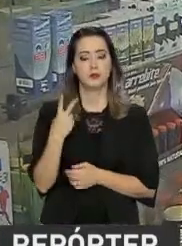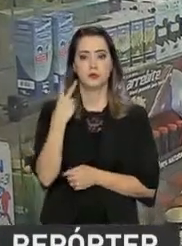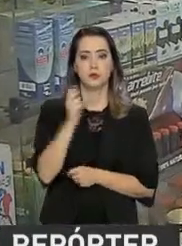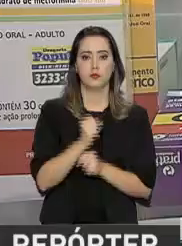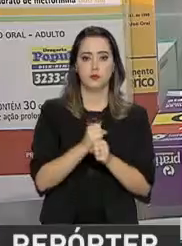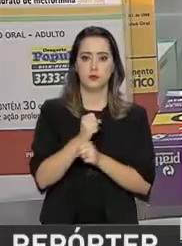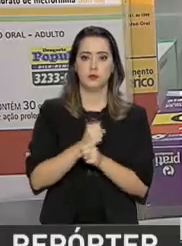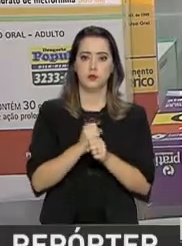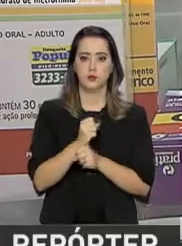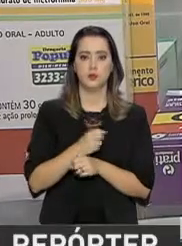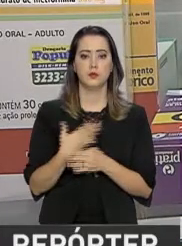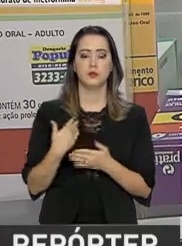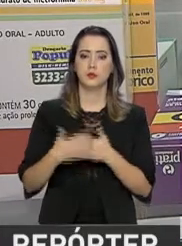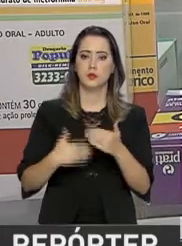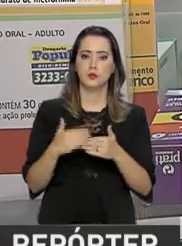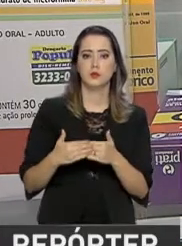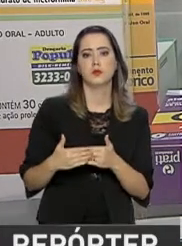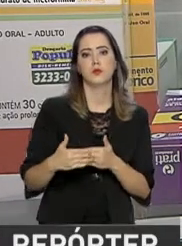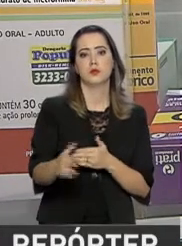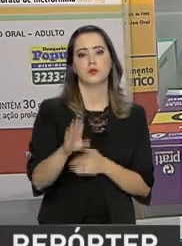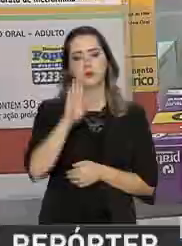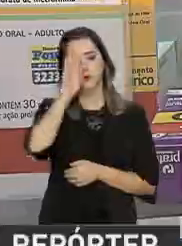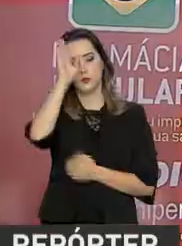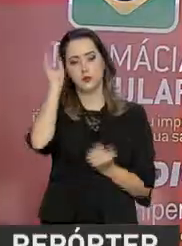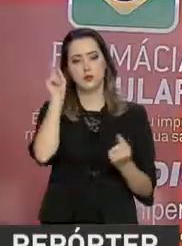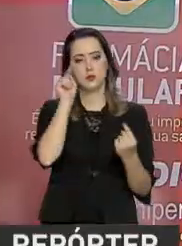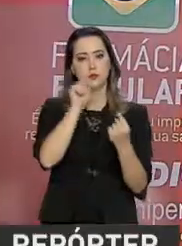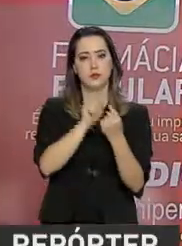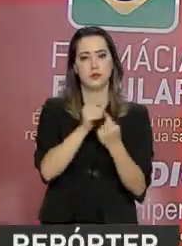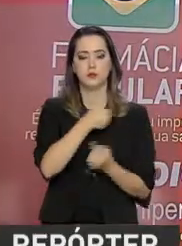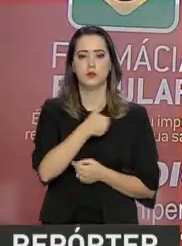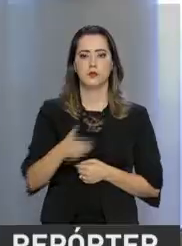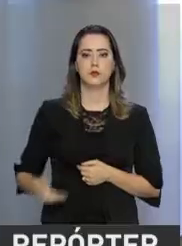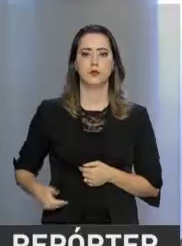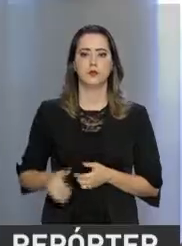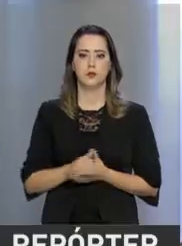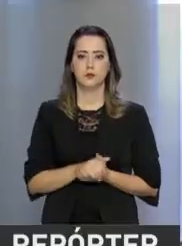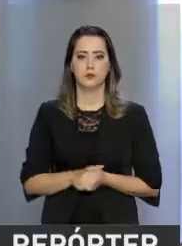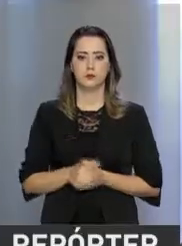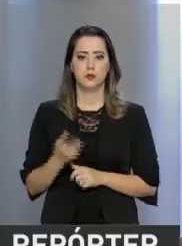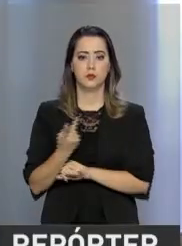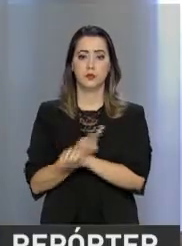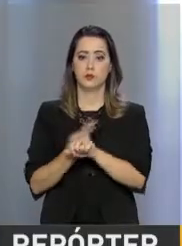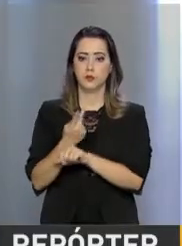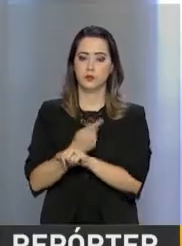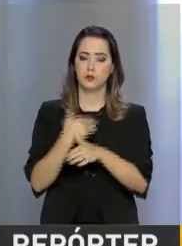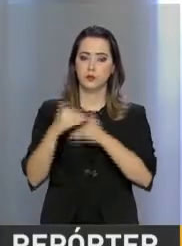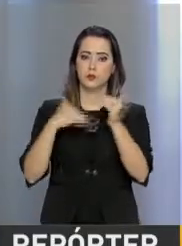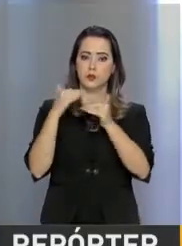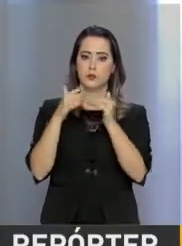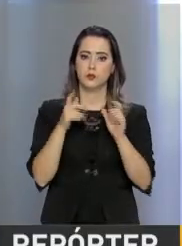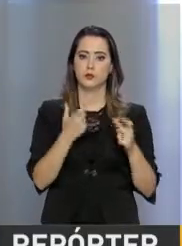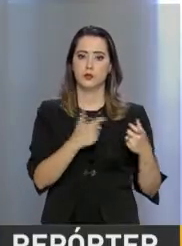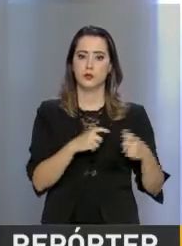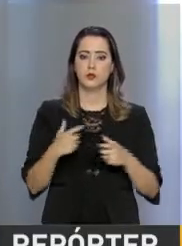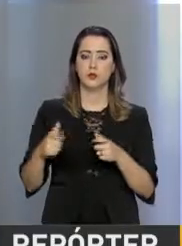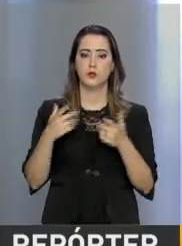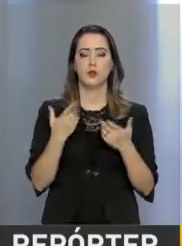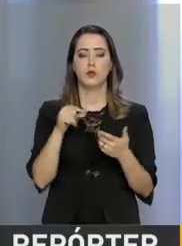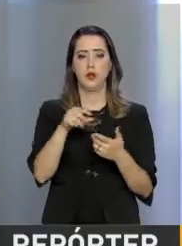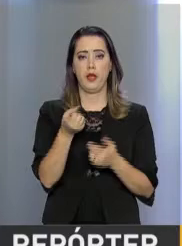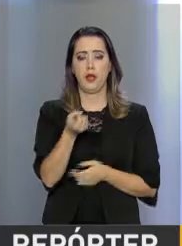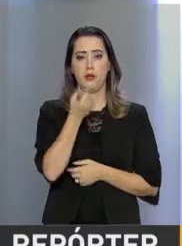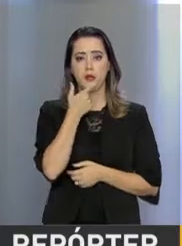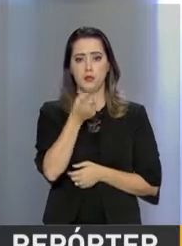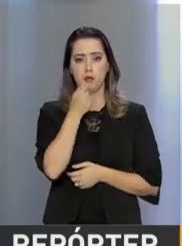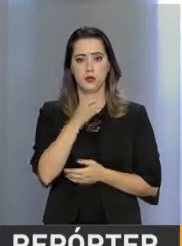nos últimos 2 anos e que continuam sendo prioridade para o governo. procuraremos aumentar o rol de medicamentos que